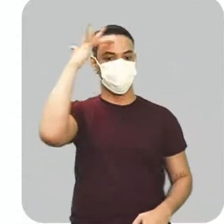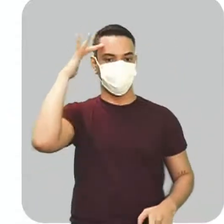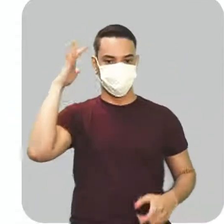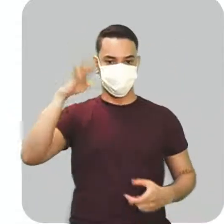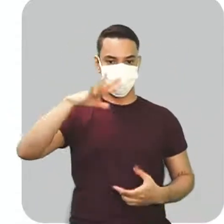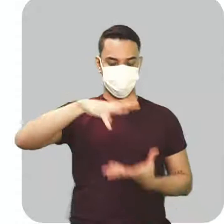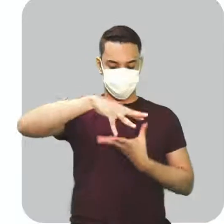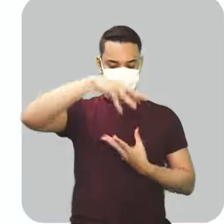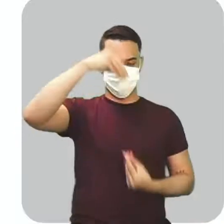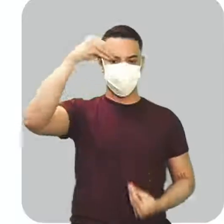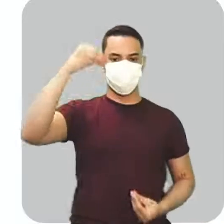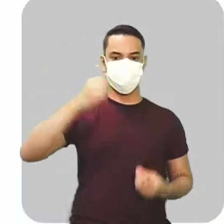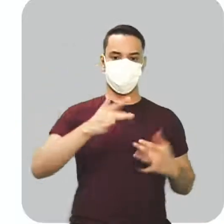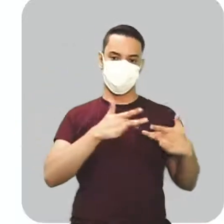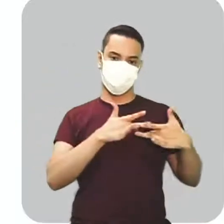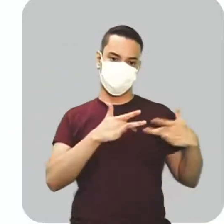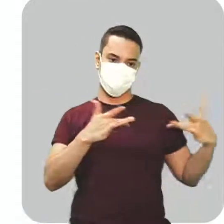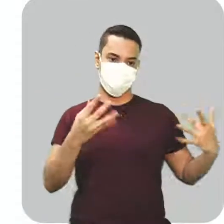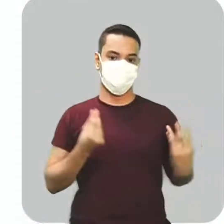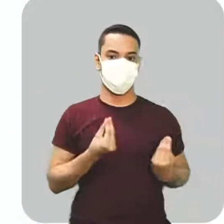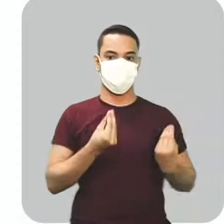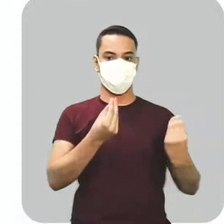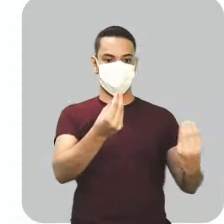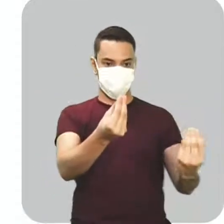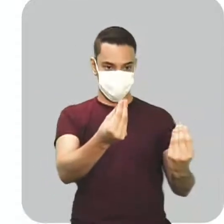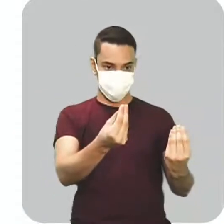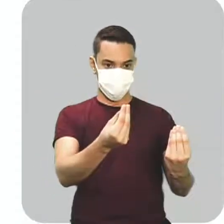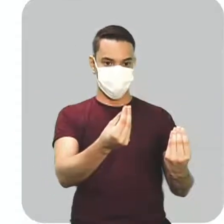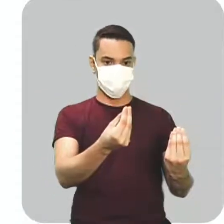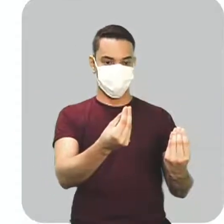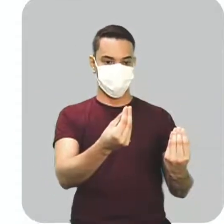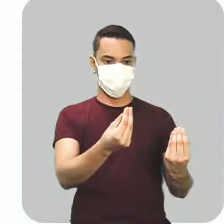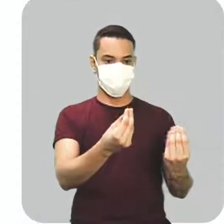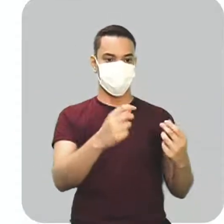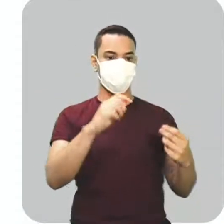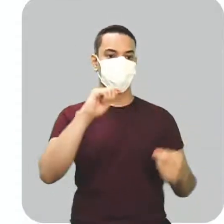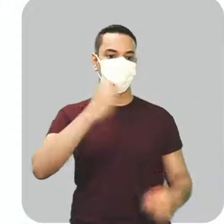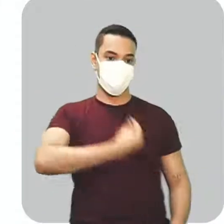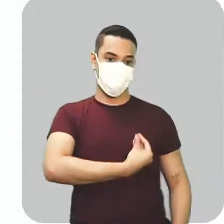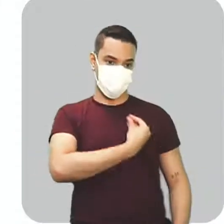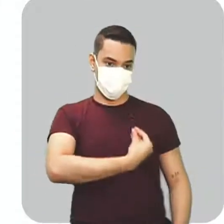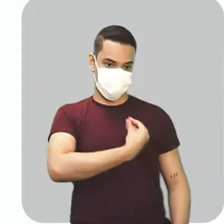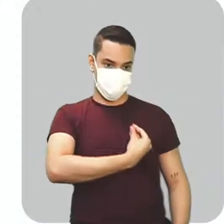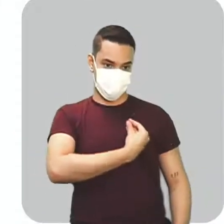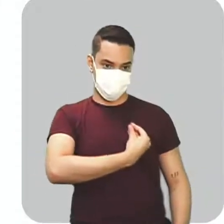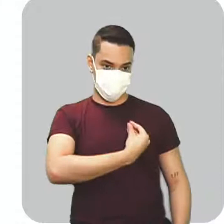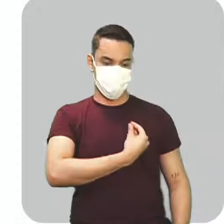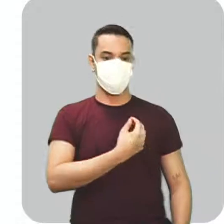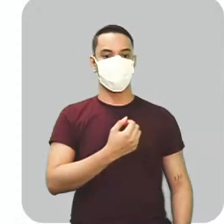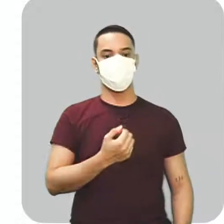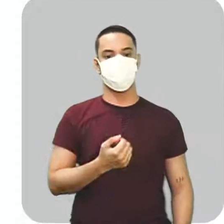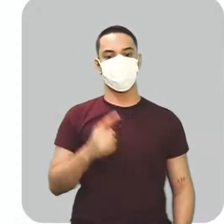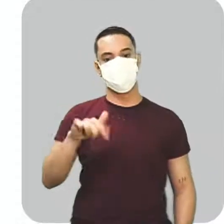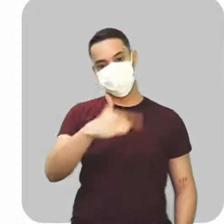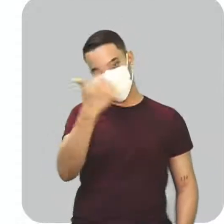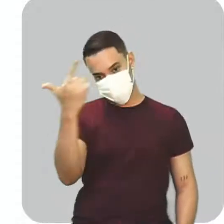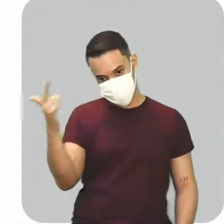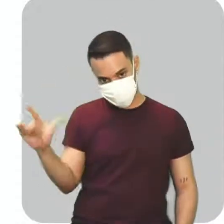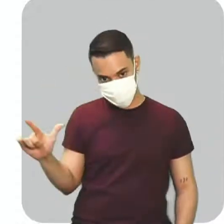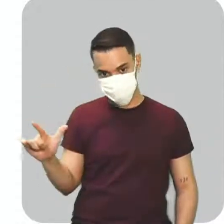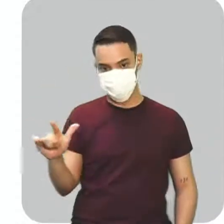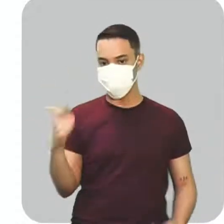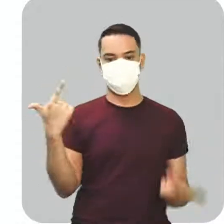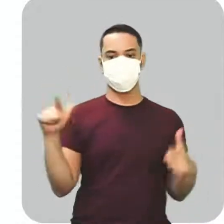pelo pão a vírgula. Os de nenhum espírito dão pelo pão